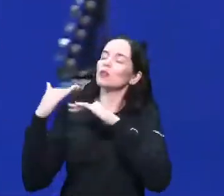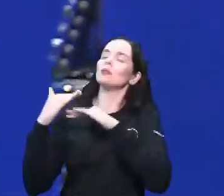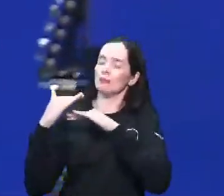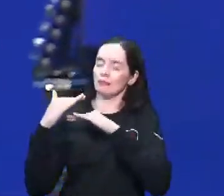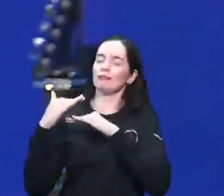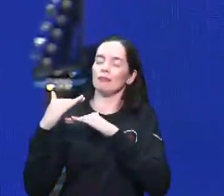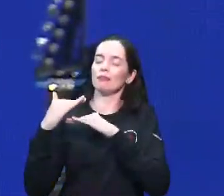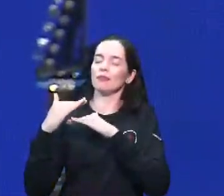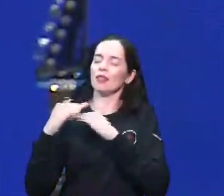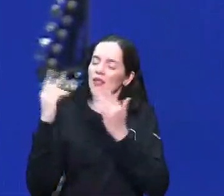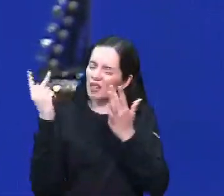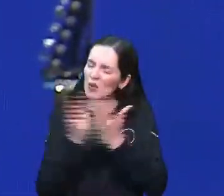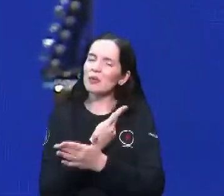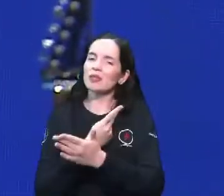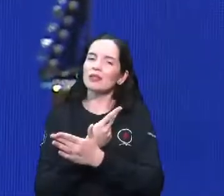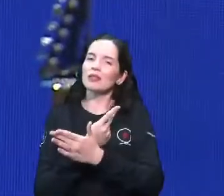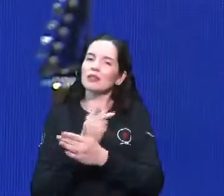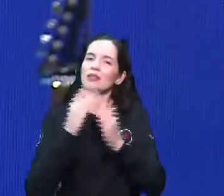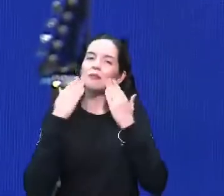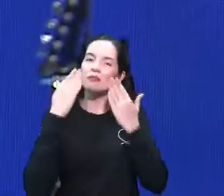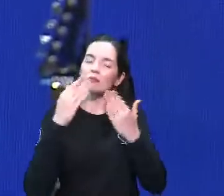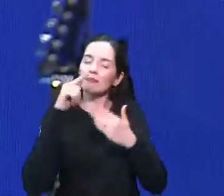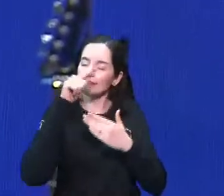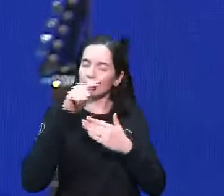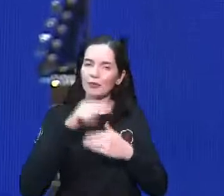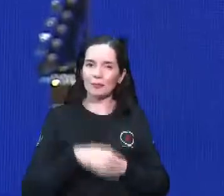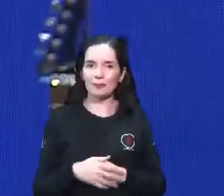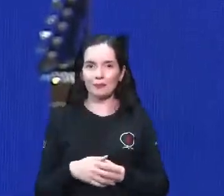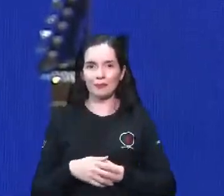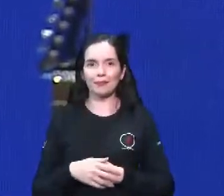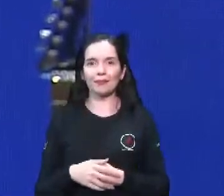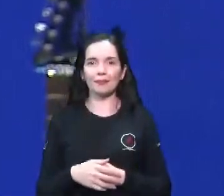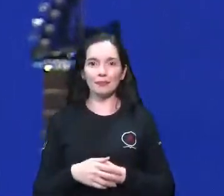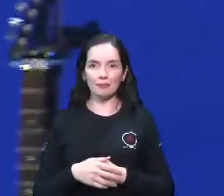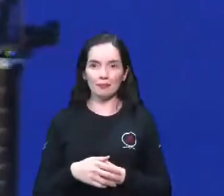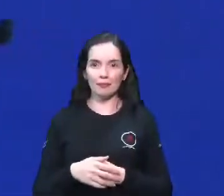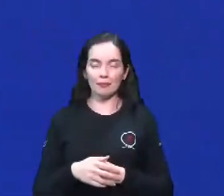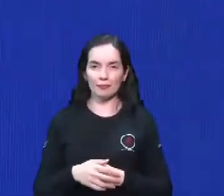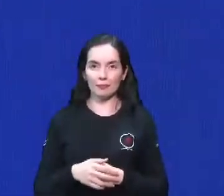isso aconteça do lado de fora. Ou seja,